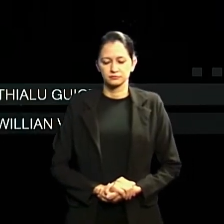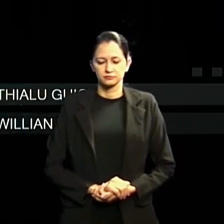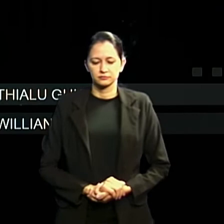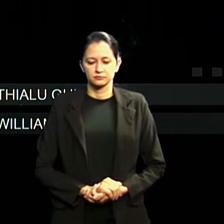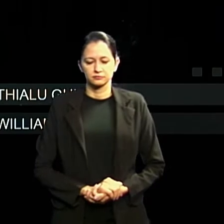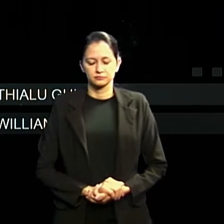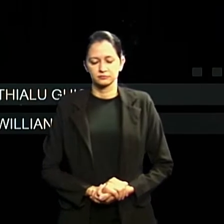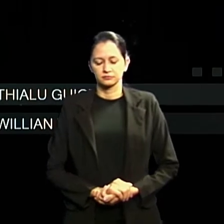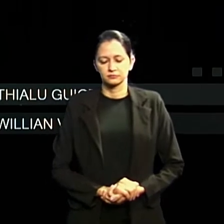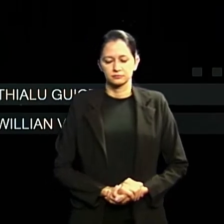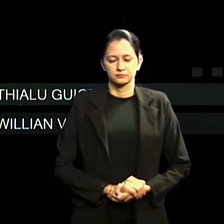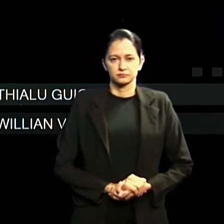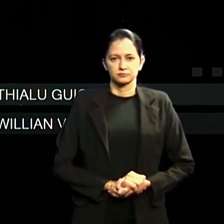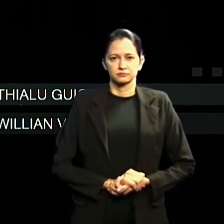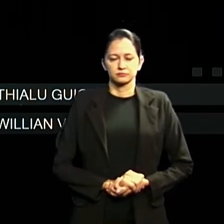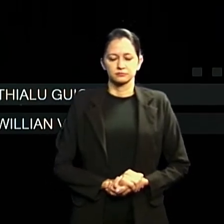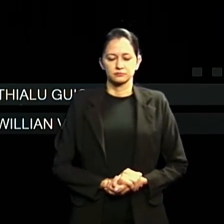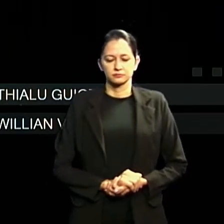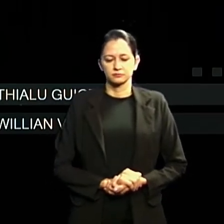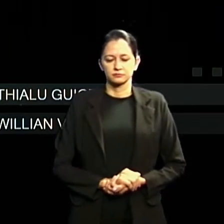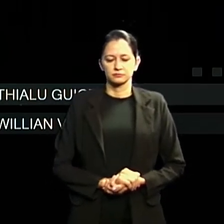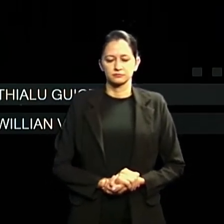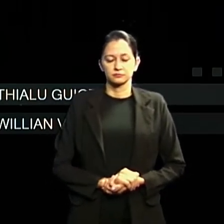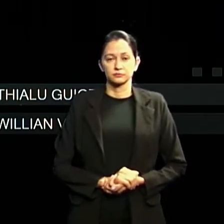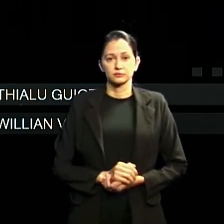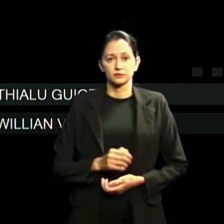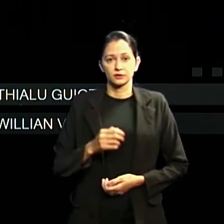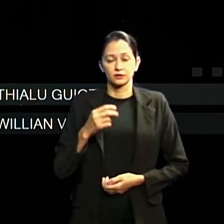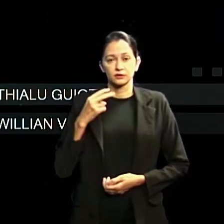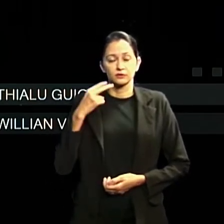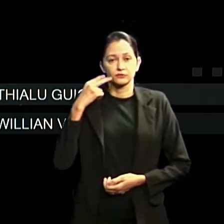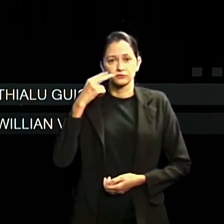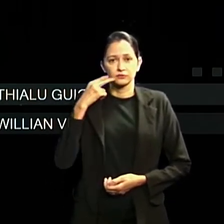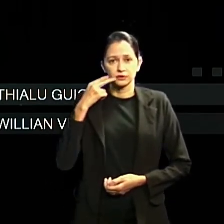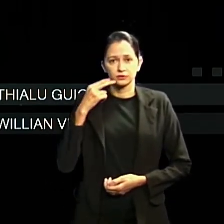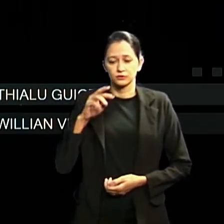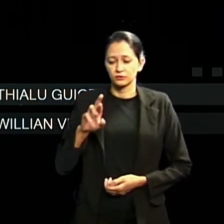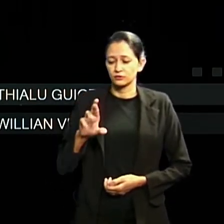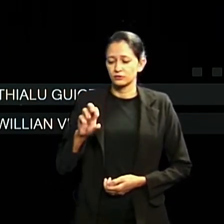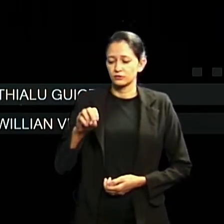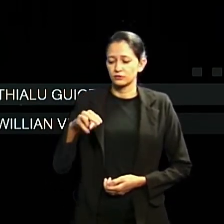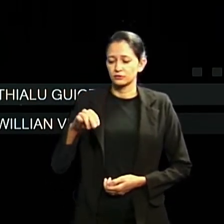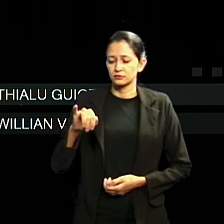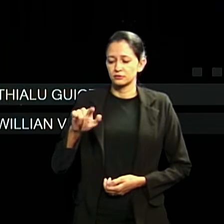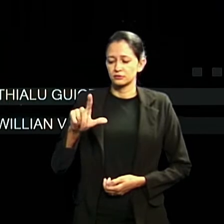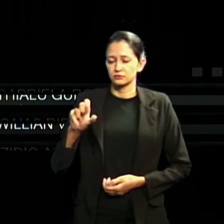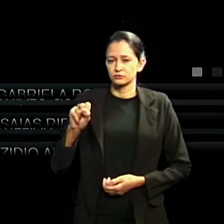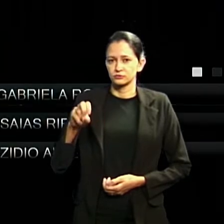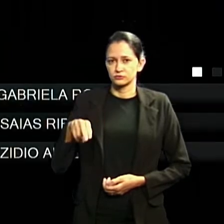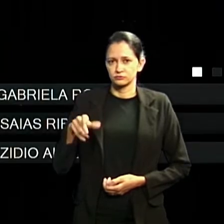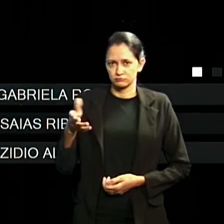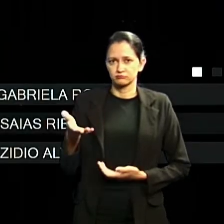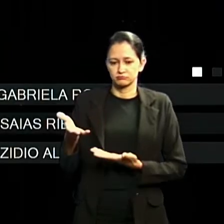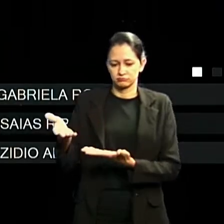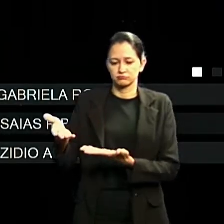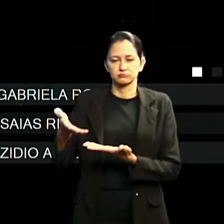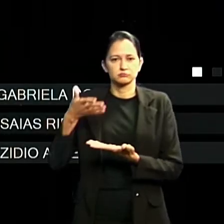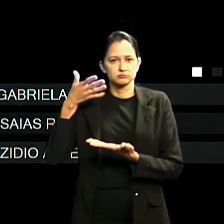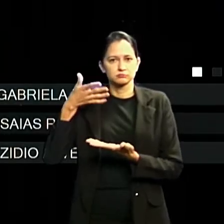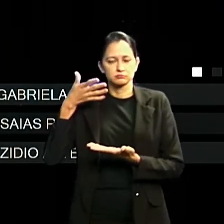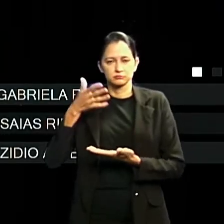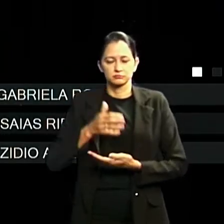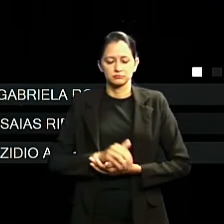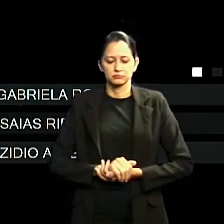Aqui não está tá funcionando, não, senhor. Com a palavra o vereador Ronilson. E aí, acabei de chegar. Qual que você quer que eu vote aí, Niquê? Não. No vermelhinho?